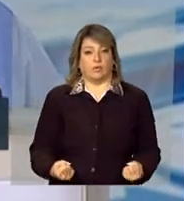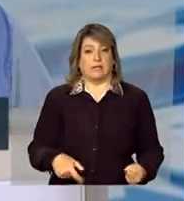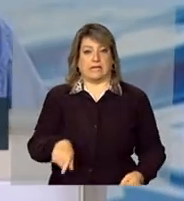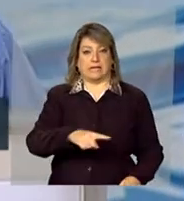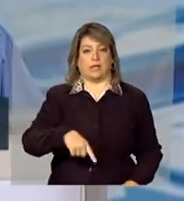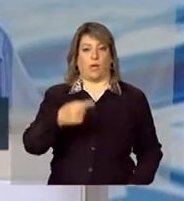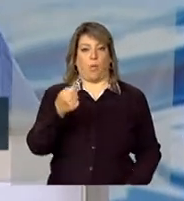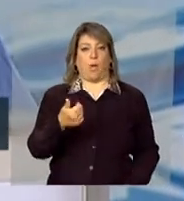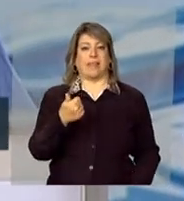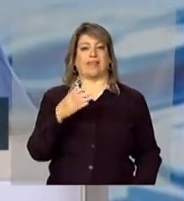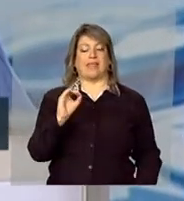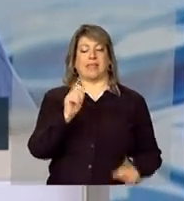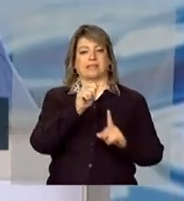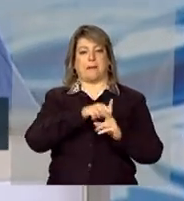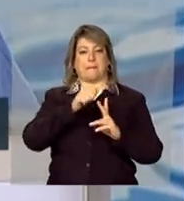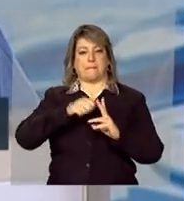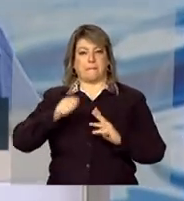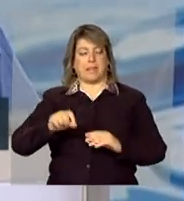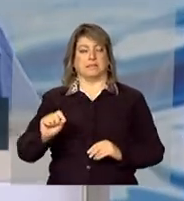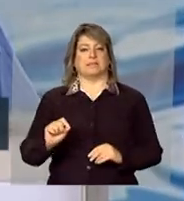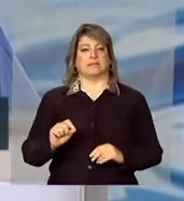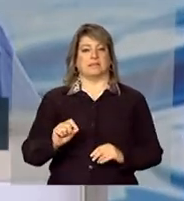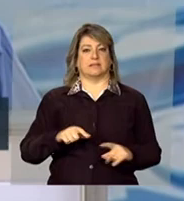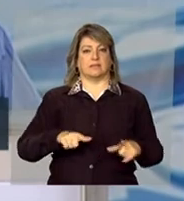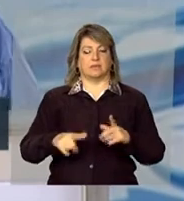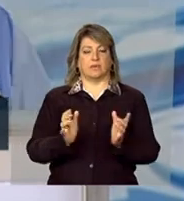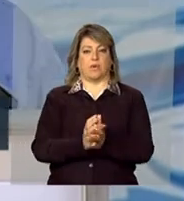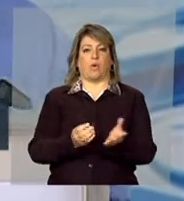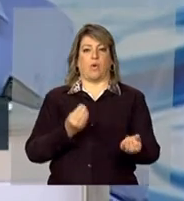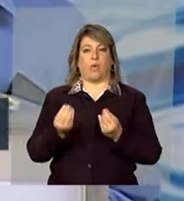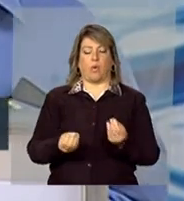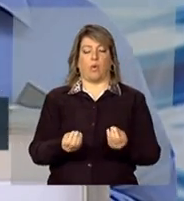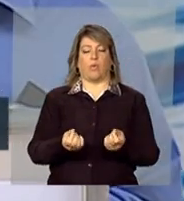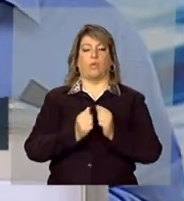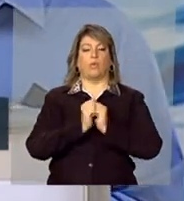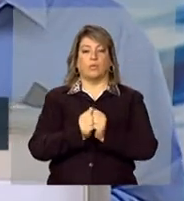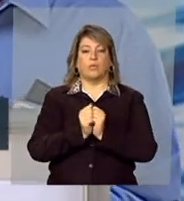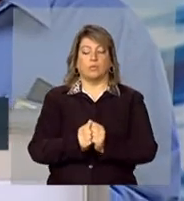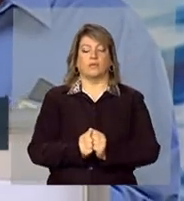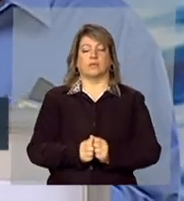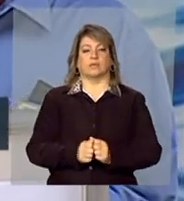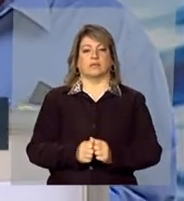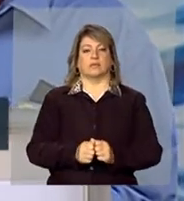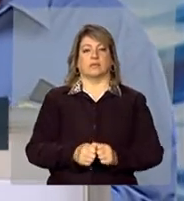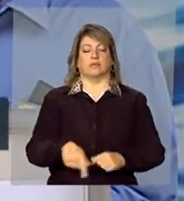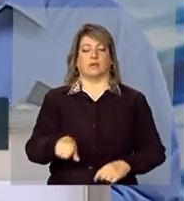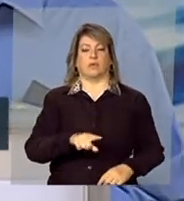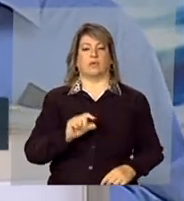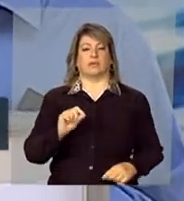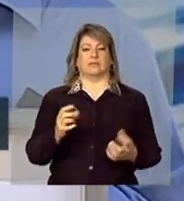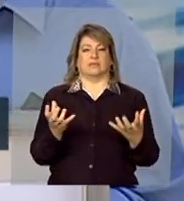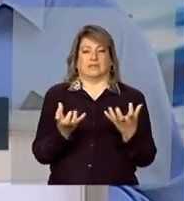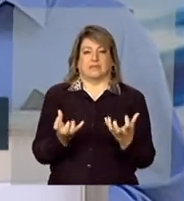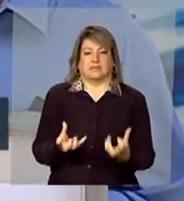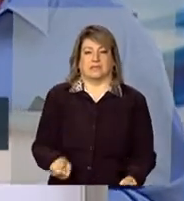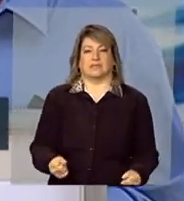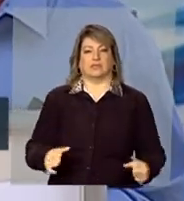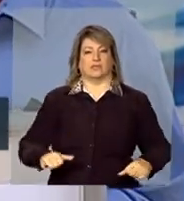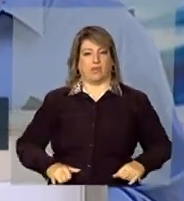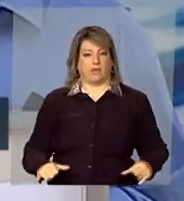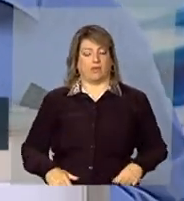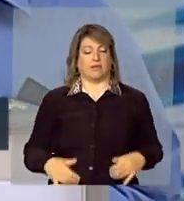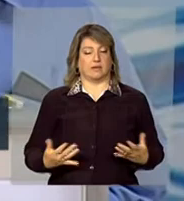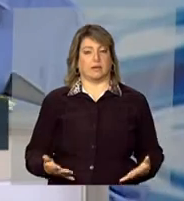10 meses de atuação, de convivência com a estiagem e com a seca, o governo